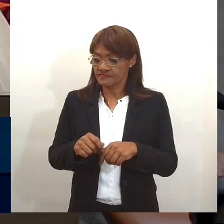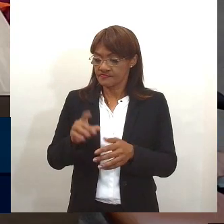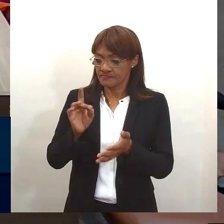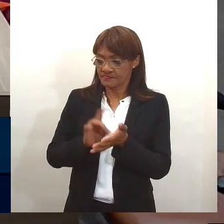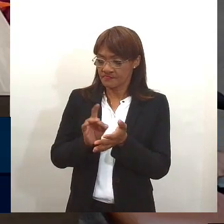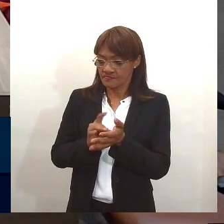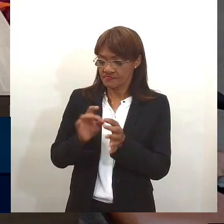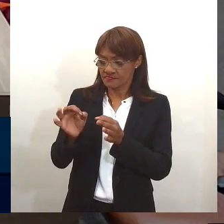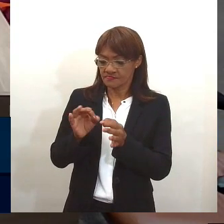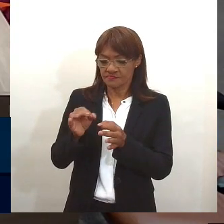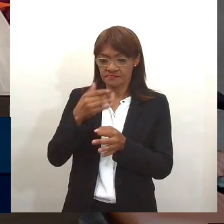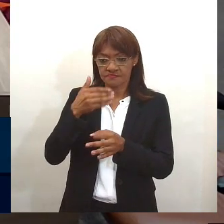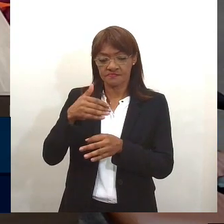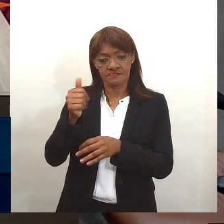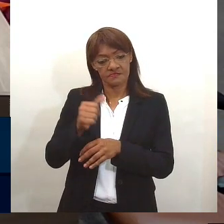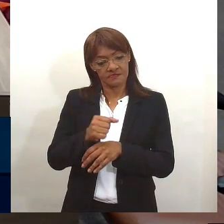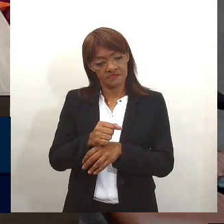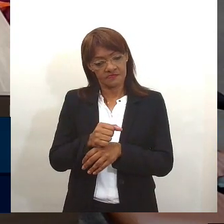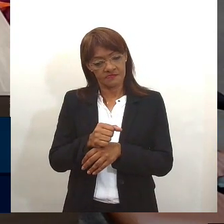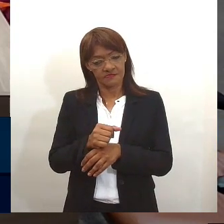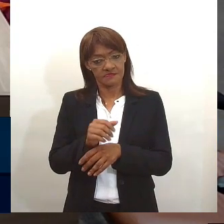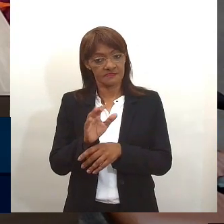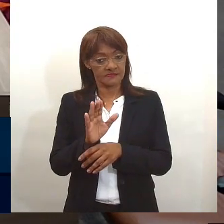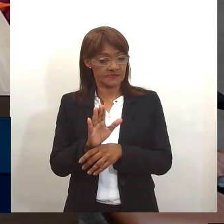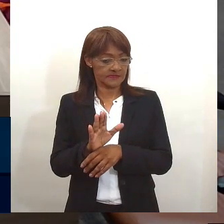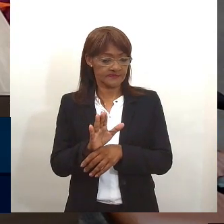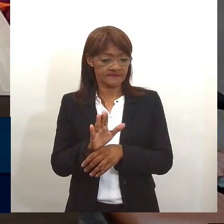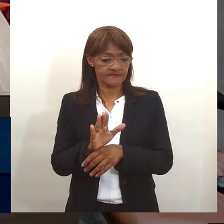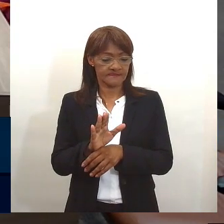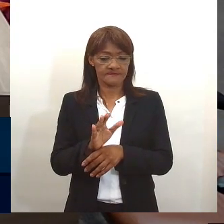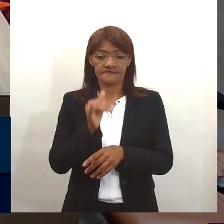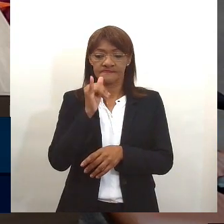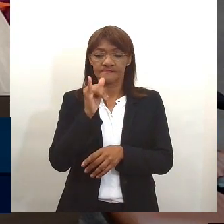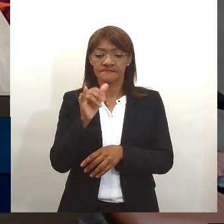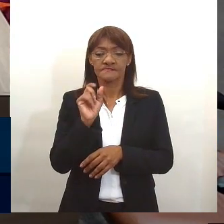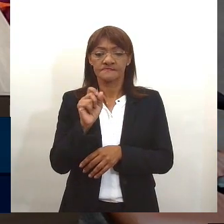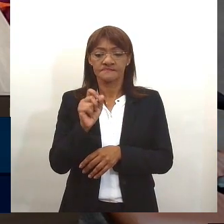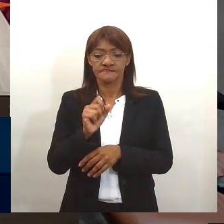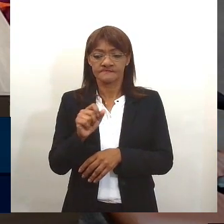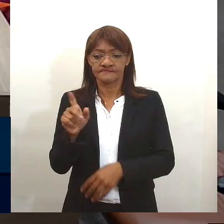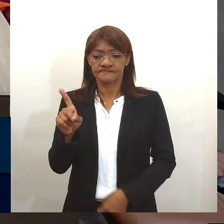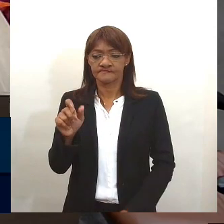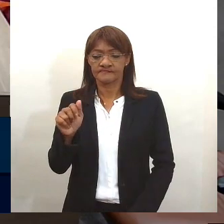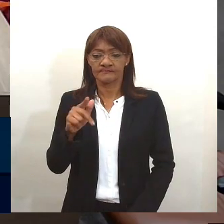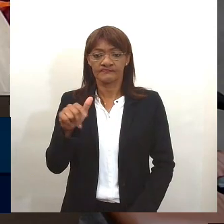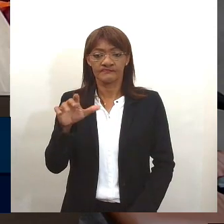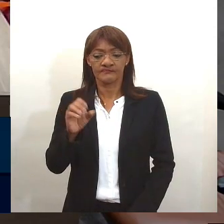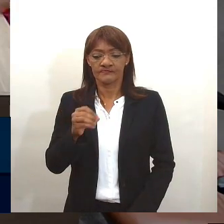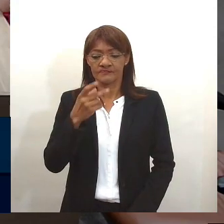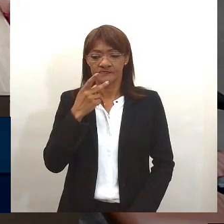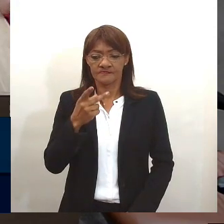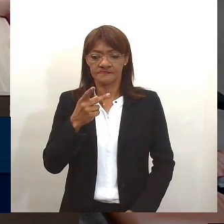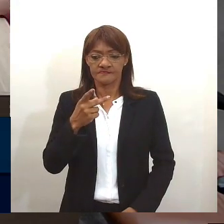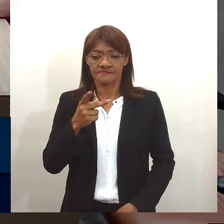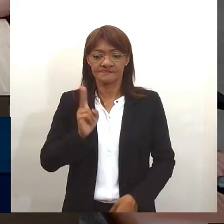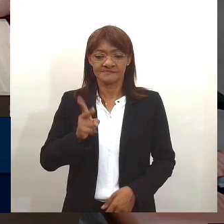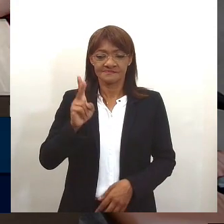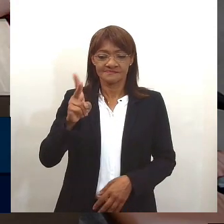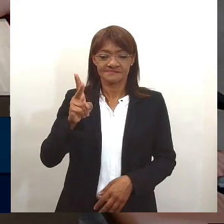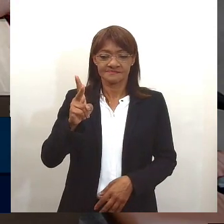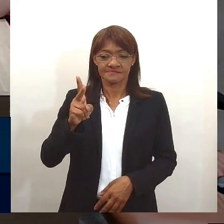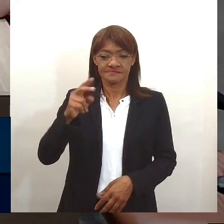pouco e falar uma frase que o Paulo Artung lá no Espírito Santo sempre fala. Quem cuida das contas, cuida das